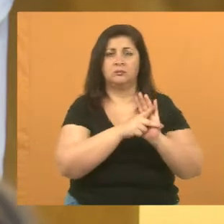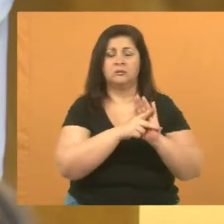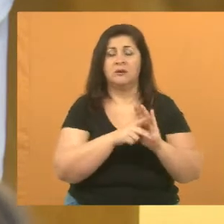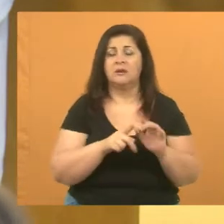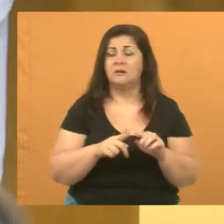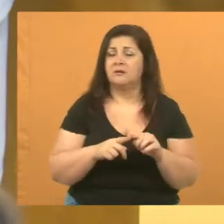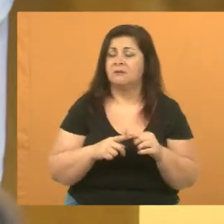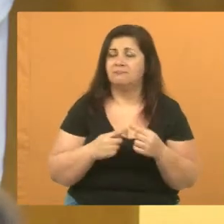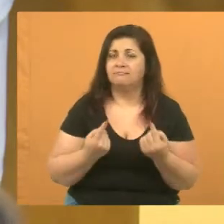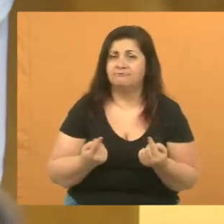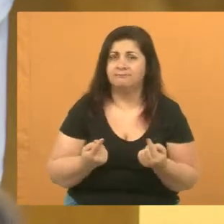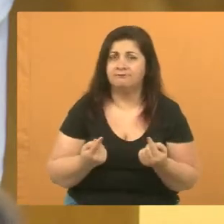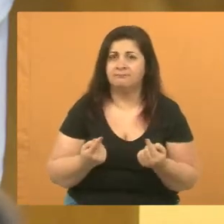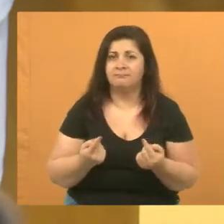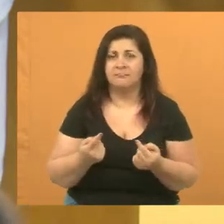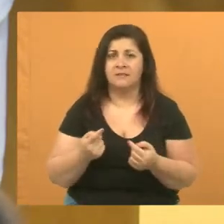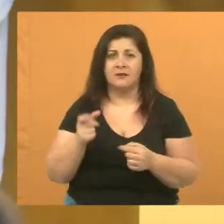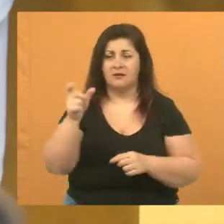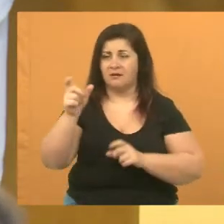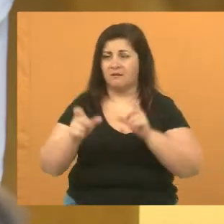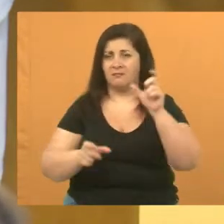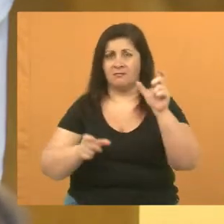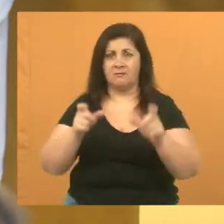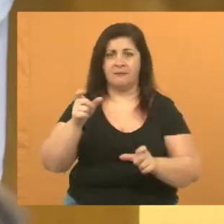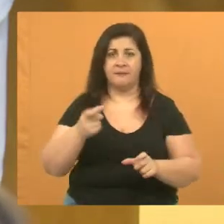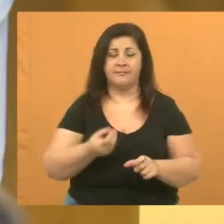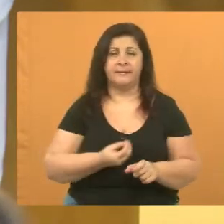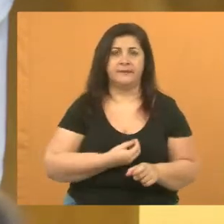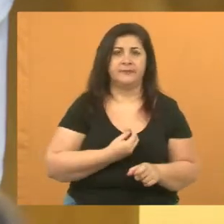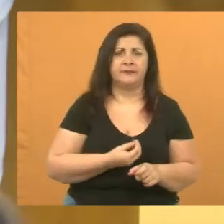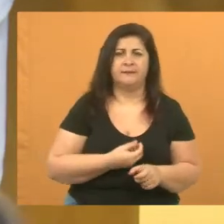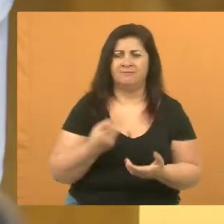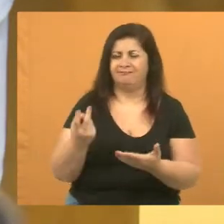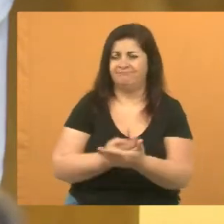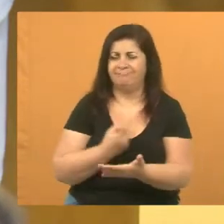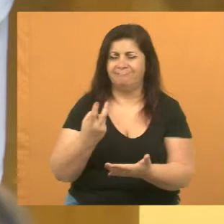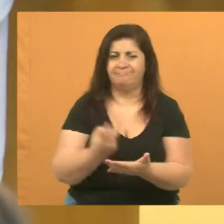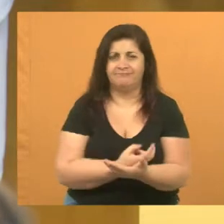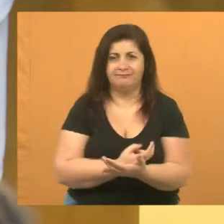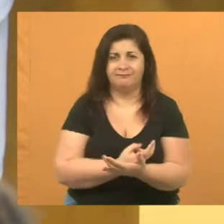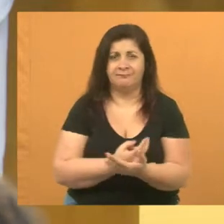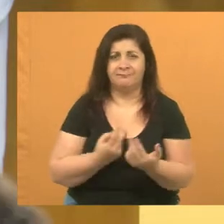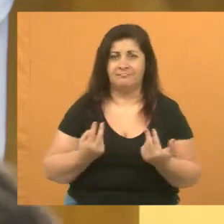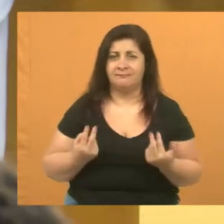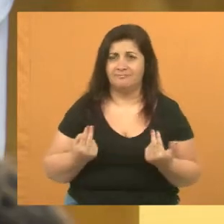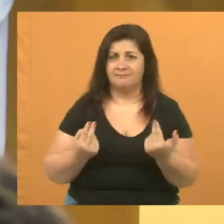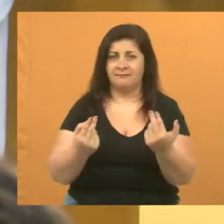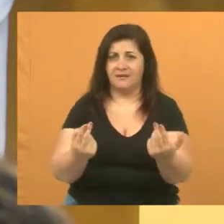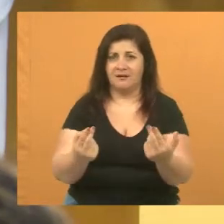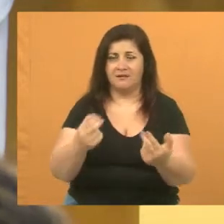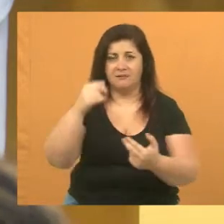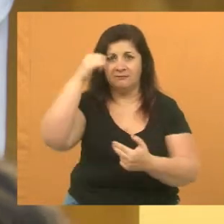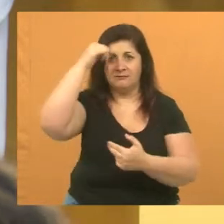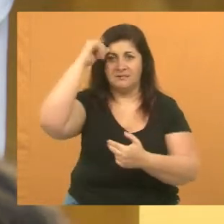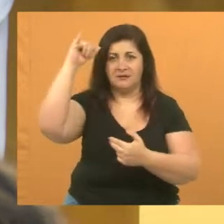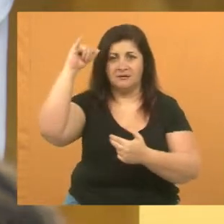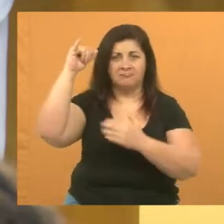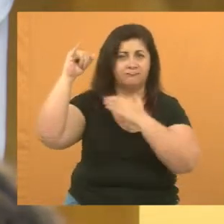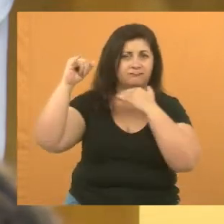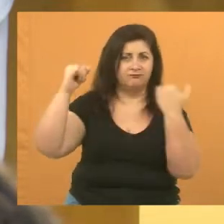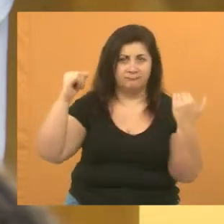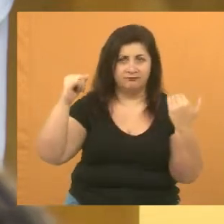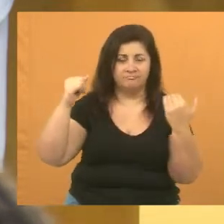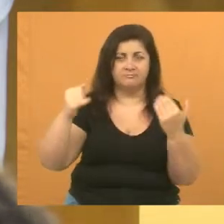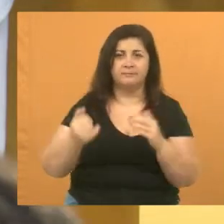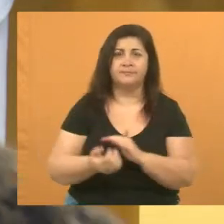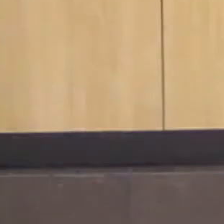não permanecerá o homem que vive na opulência, ele é semelhante ao gado que se abate.